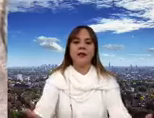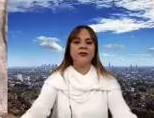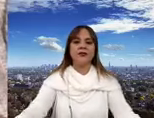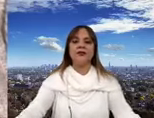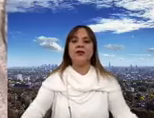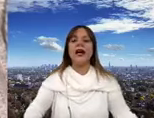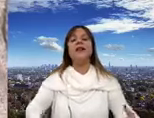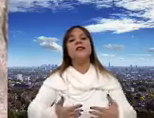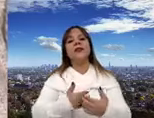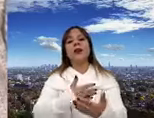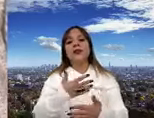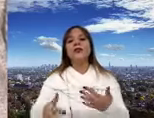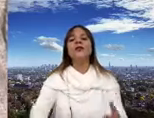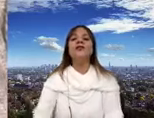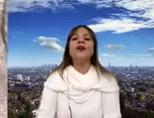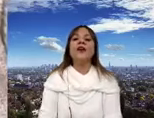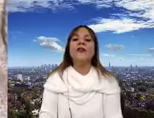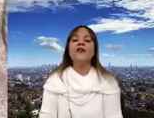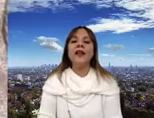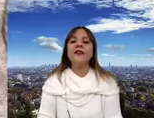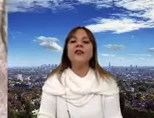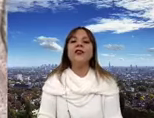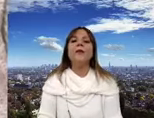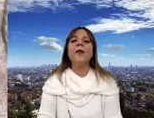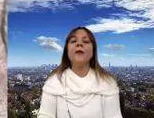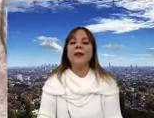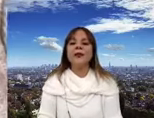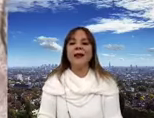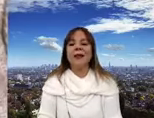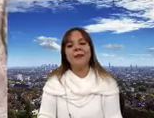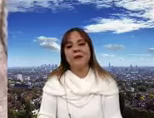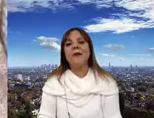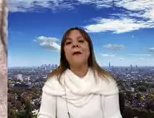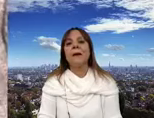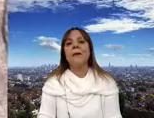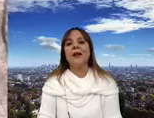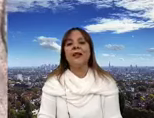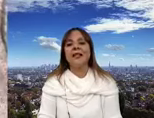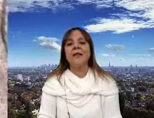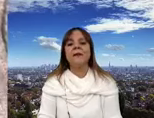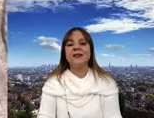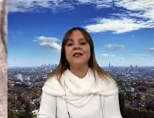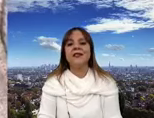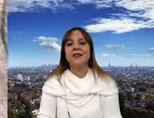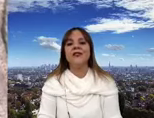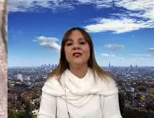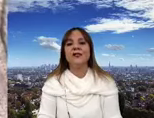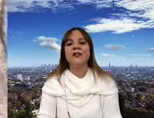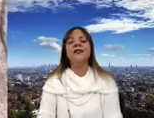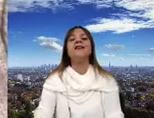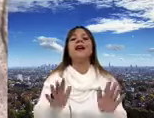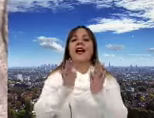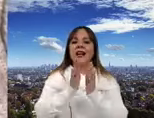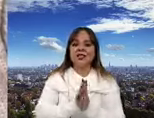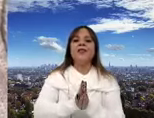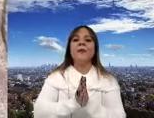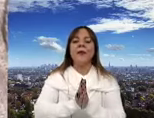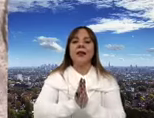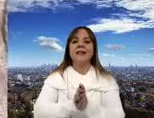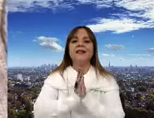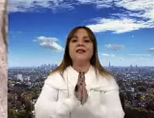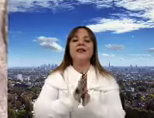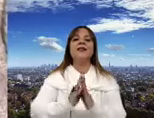funcionários. Então, tudo isso foi feito e a gente apoia muito, né, que é para melhor atender, pensando na saúde, na segurança, a gente apoia, né? Santa